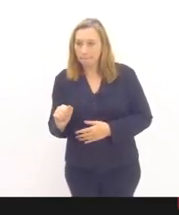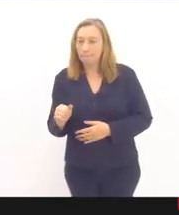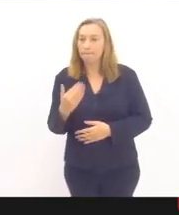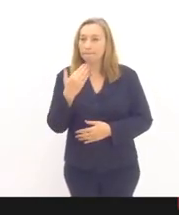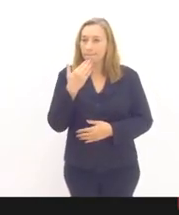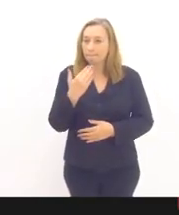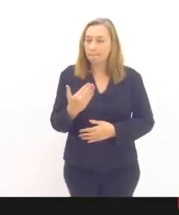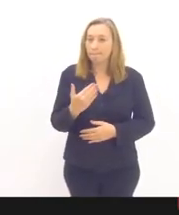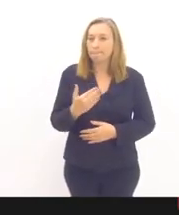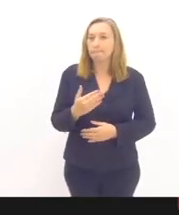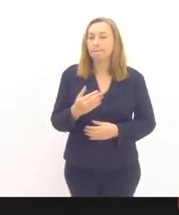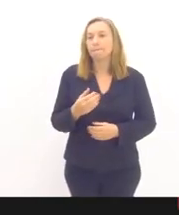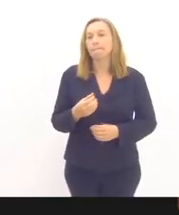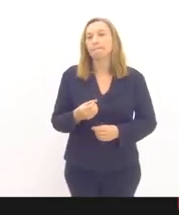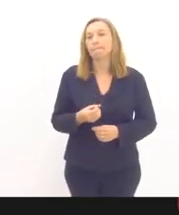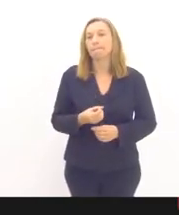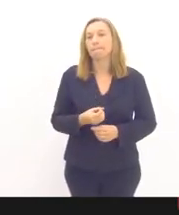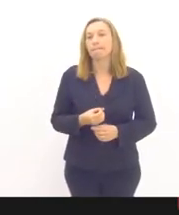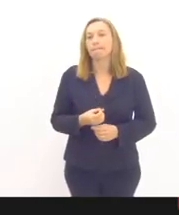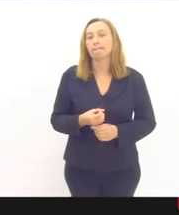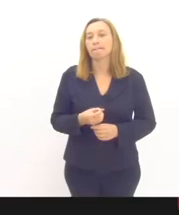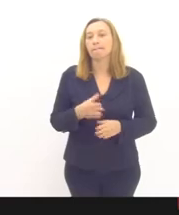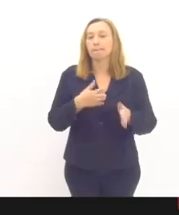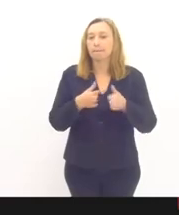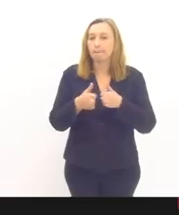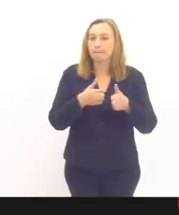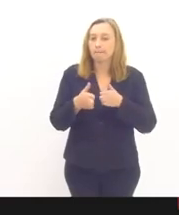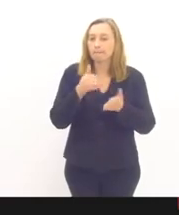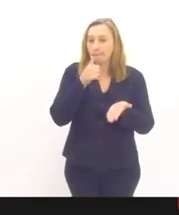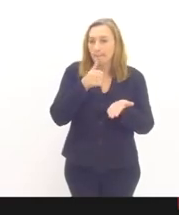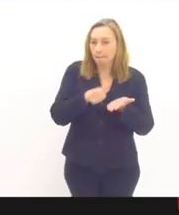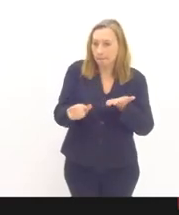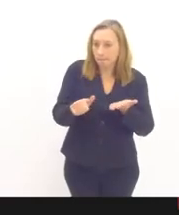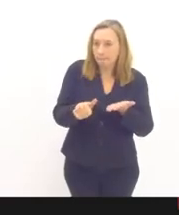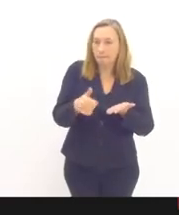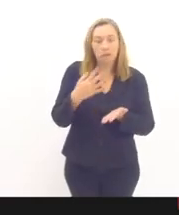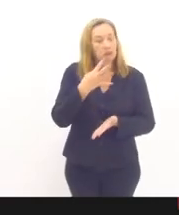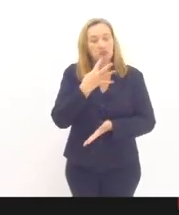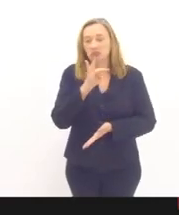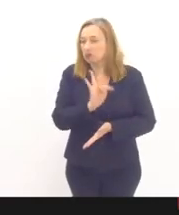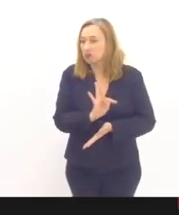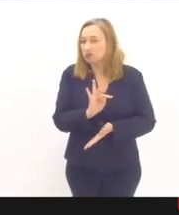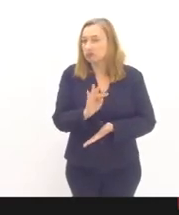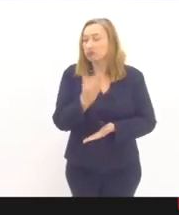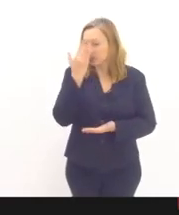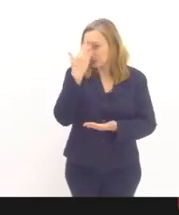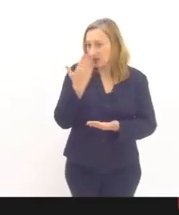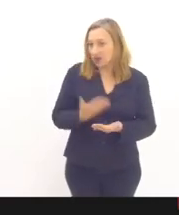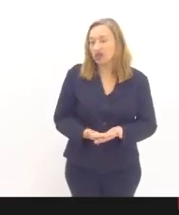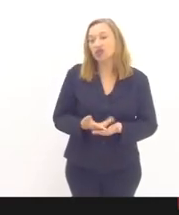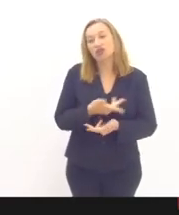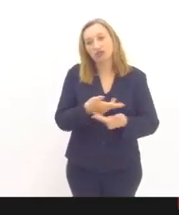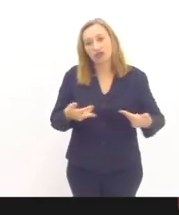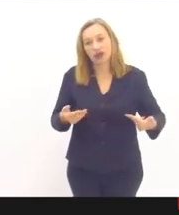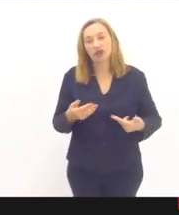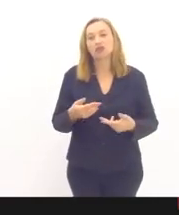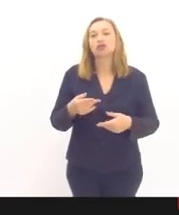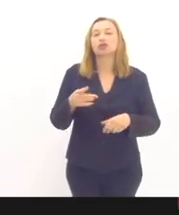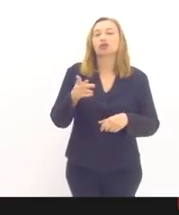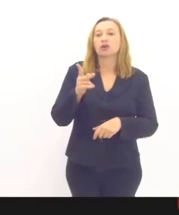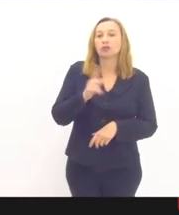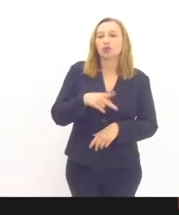aí no chat o acesso a essa carta, porque eu desconhecia, acredito que muitos professores da